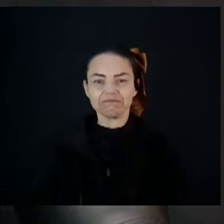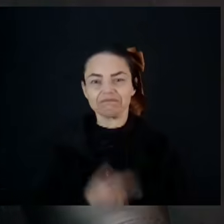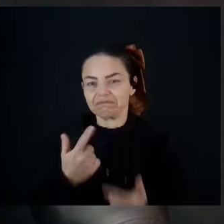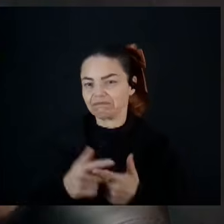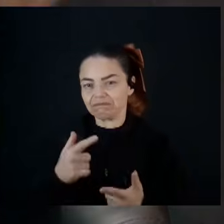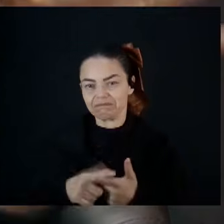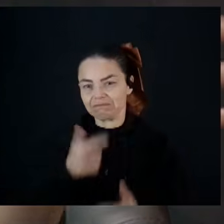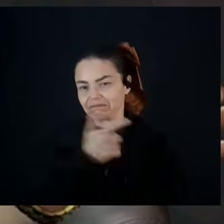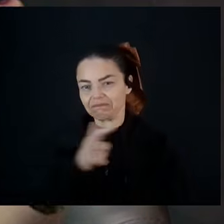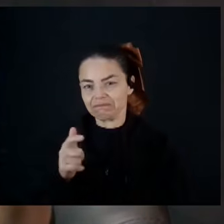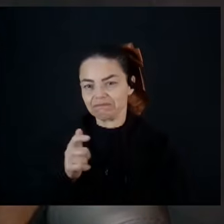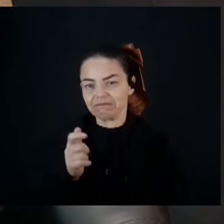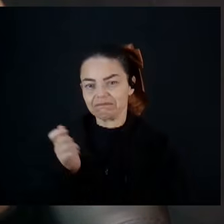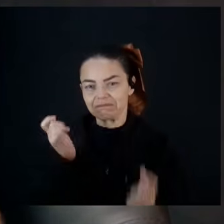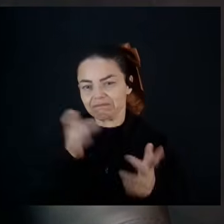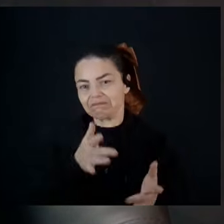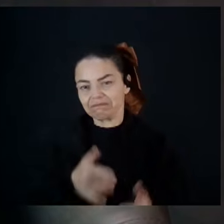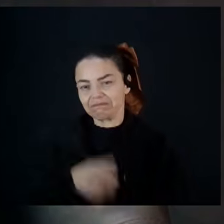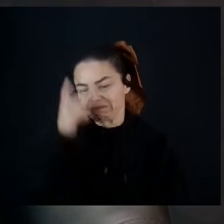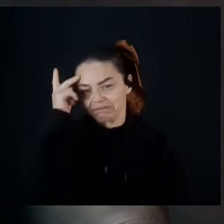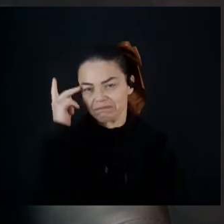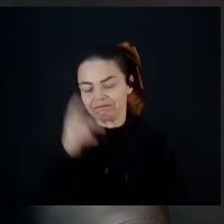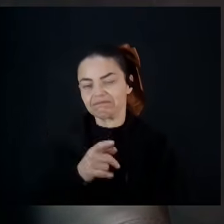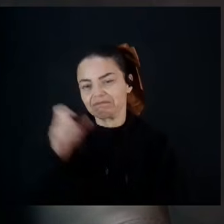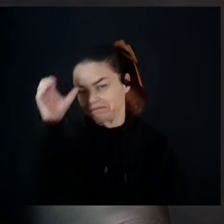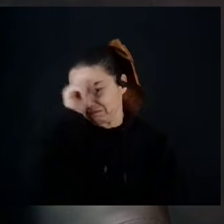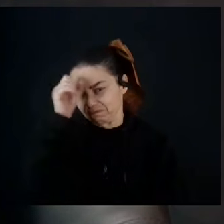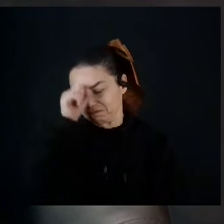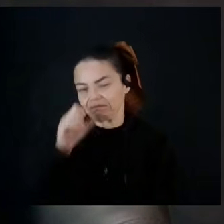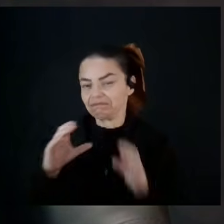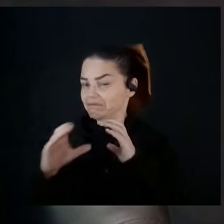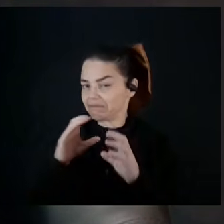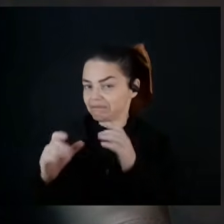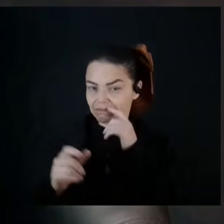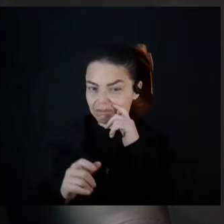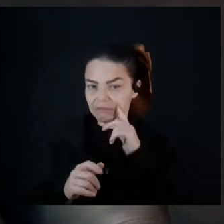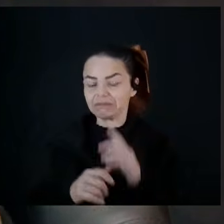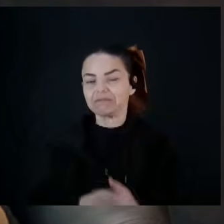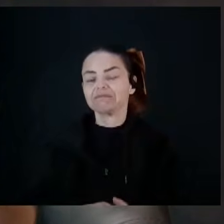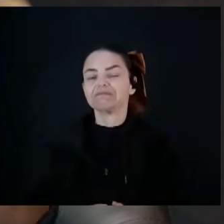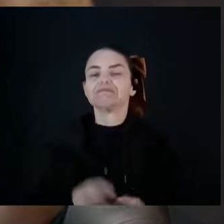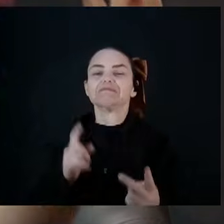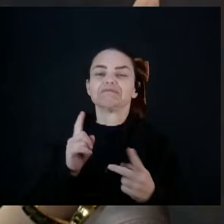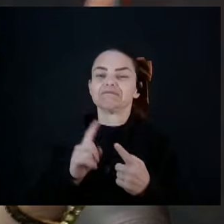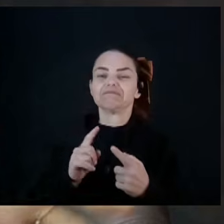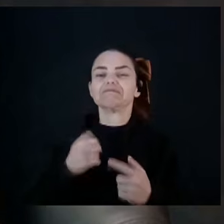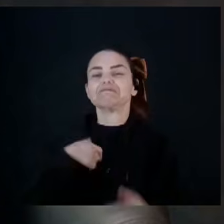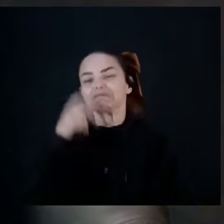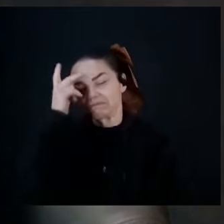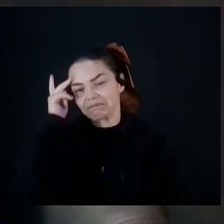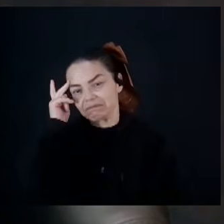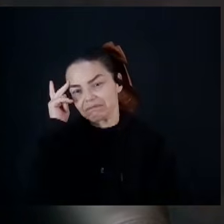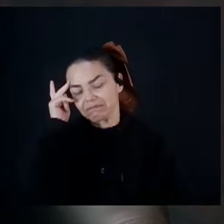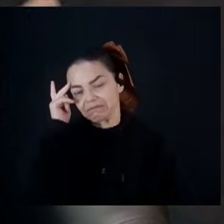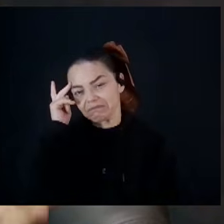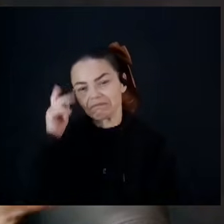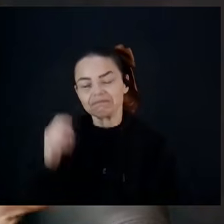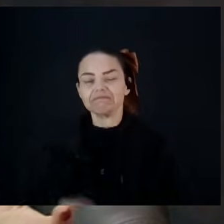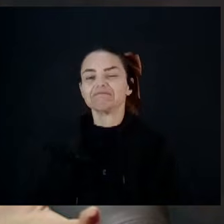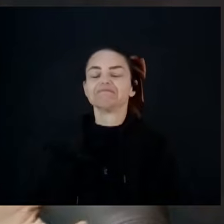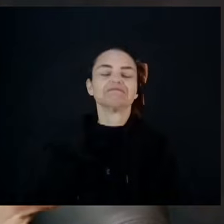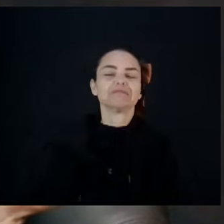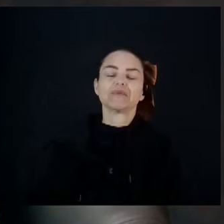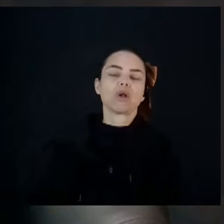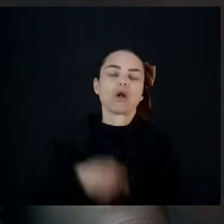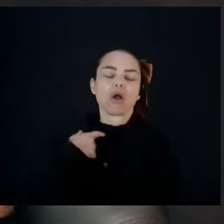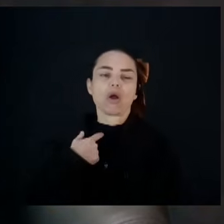valor, é porque aquela pessoa aprendeu a se comunicar daquela maneira, esse é um ponto. E aquela pessoa que é o sequestrador, que a gente está conversando aqui